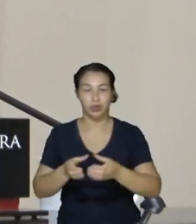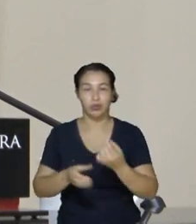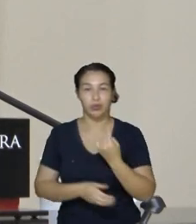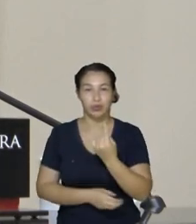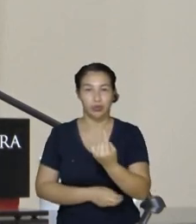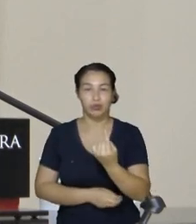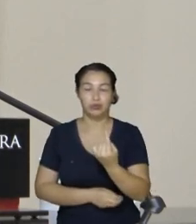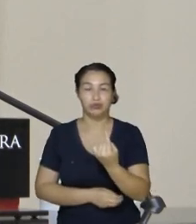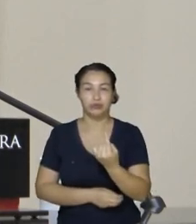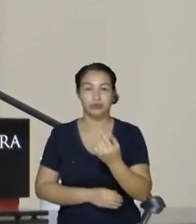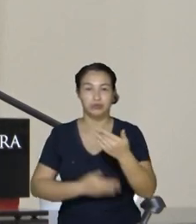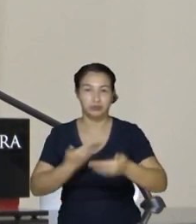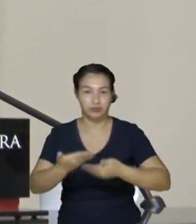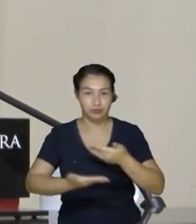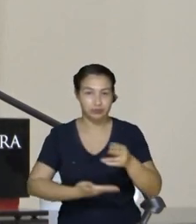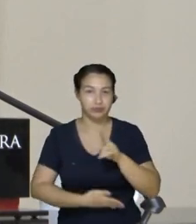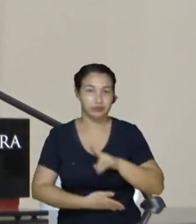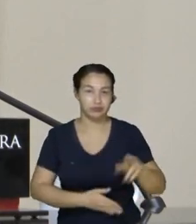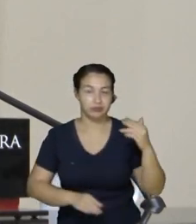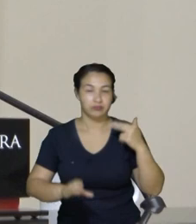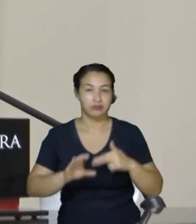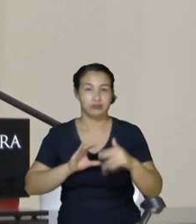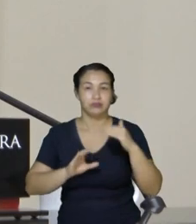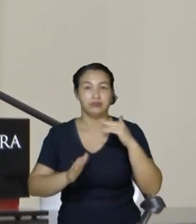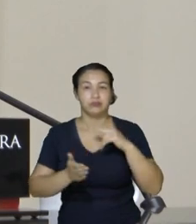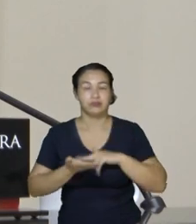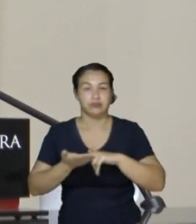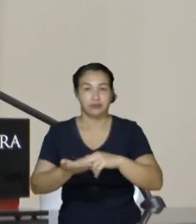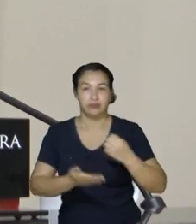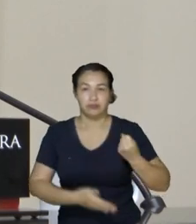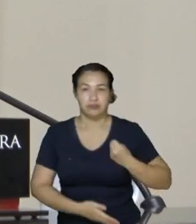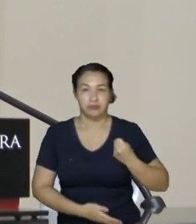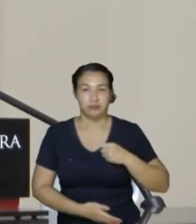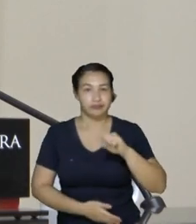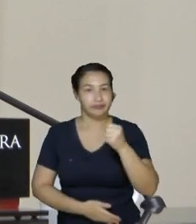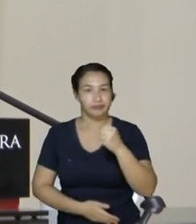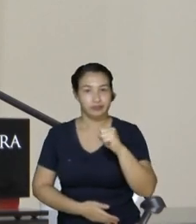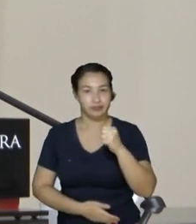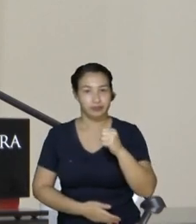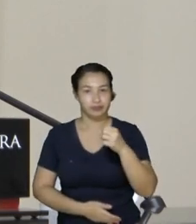pelo processo nominal encaminhado pela mensagem número